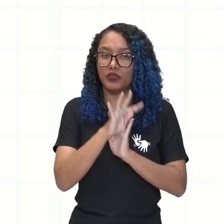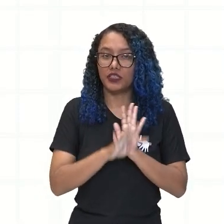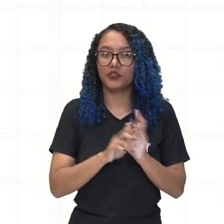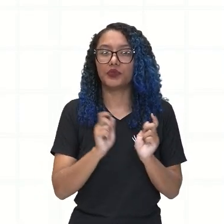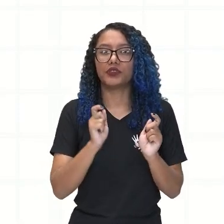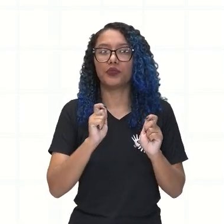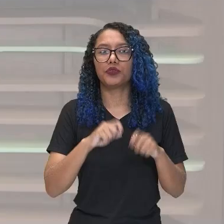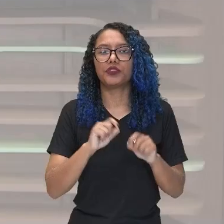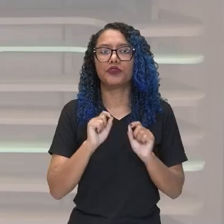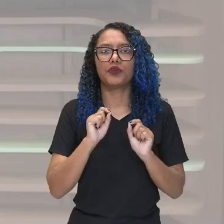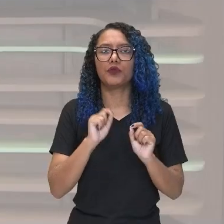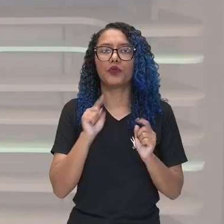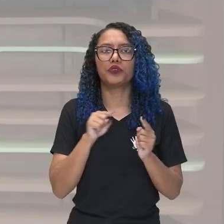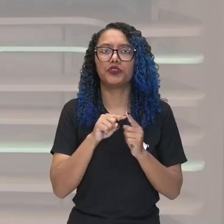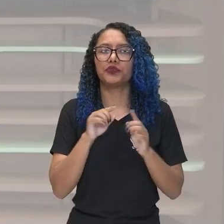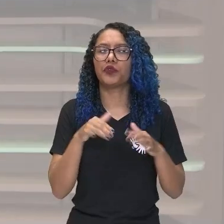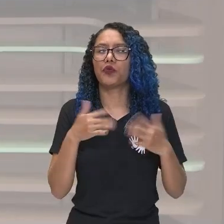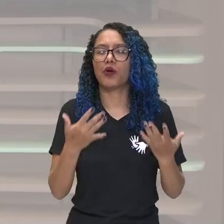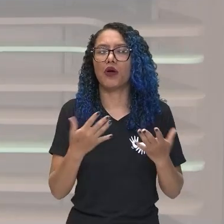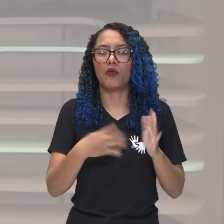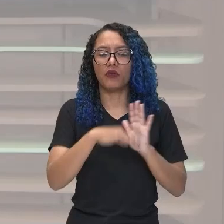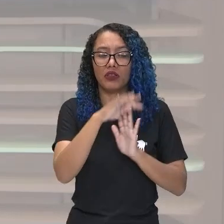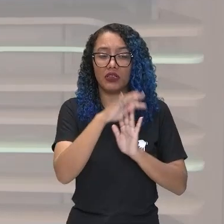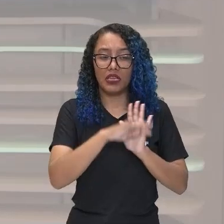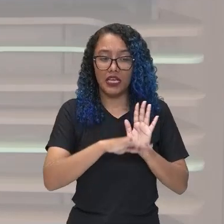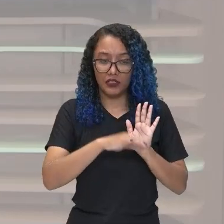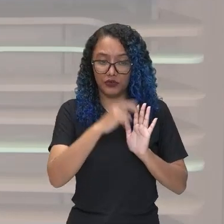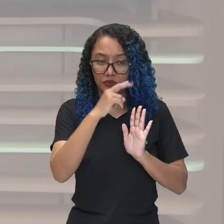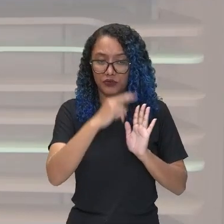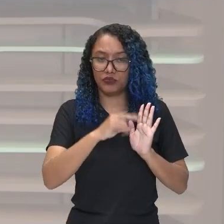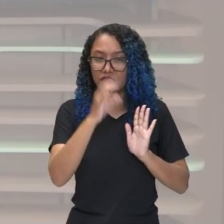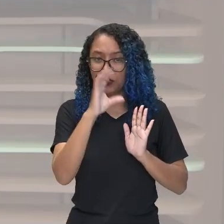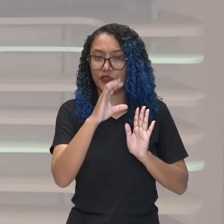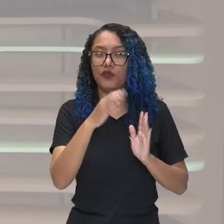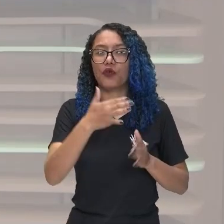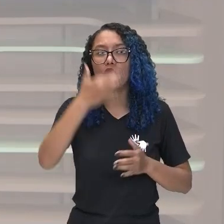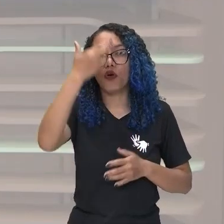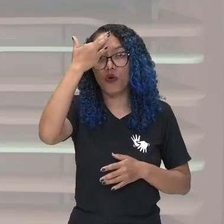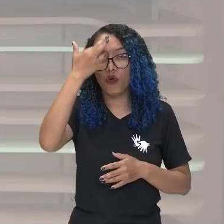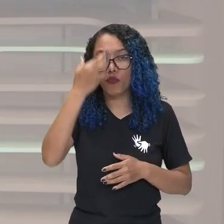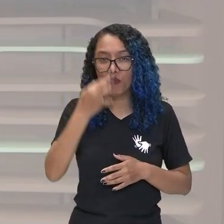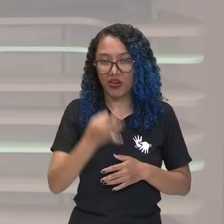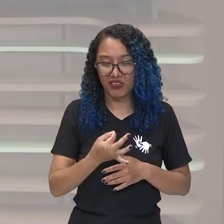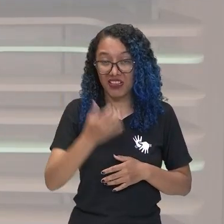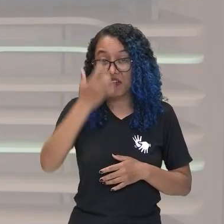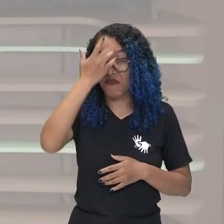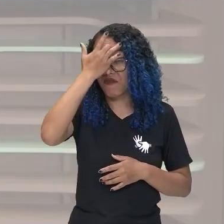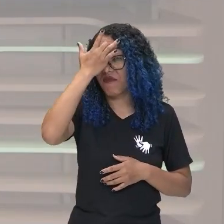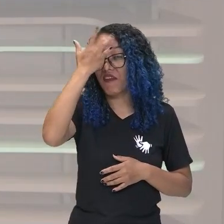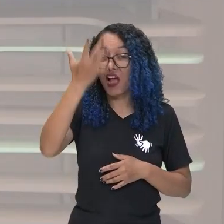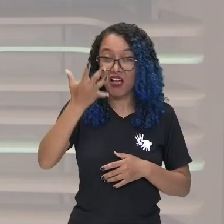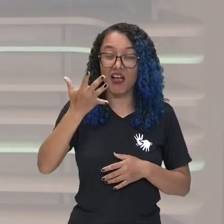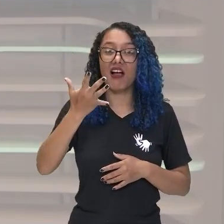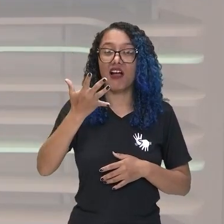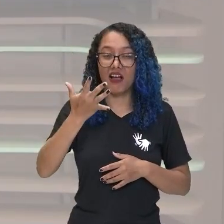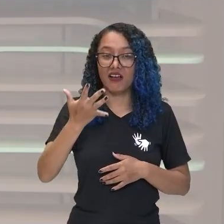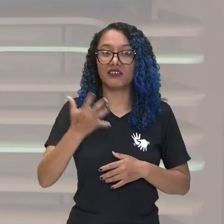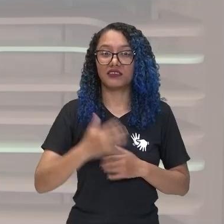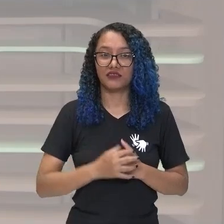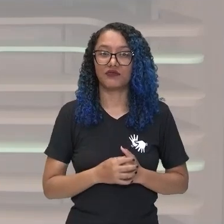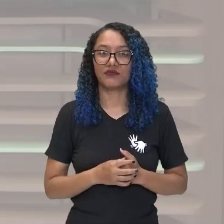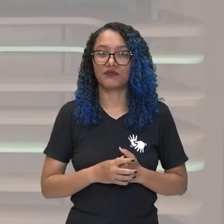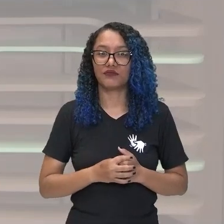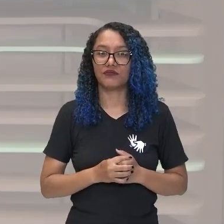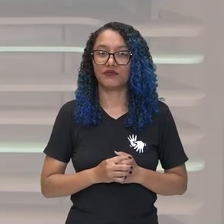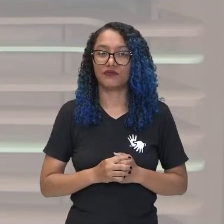compreensão desses textos, porque são os textos mais complicados. Por isso, ele vai estar junto ali da linguagem verbal,